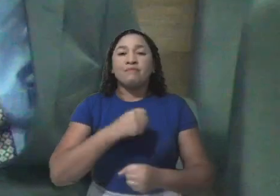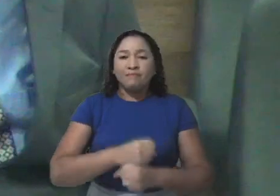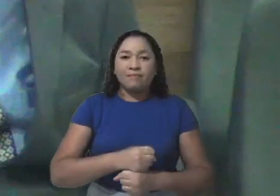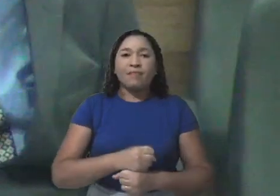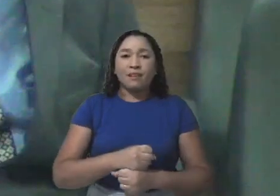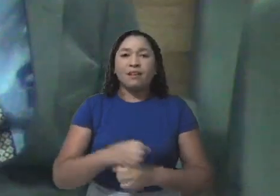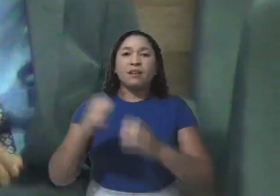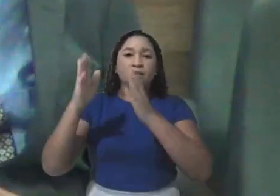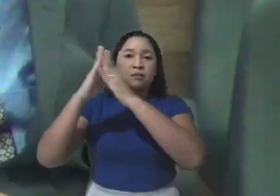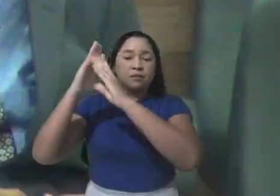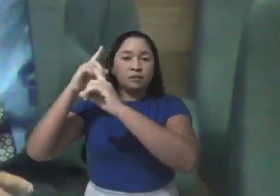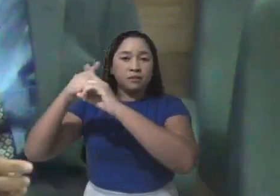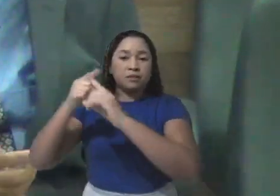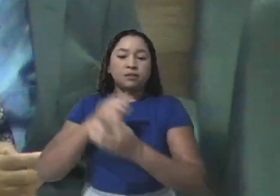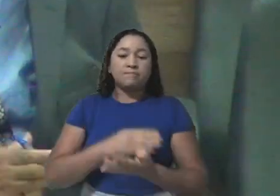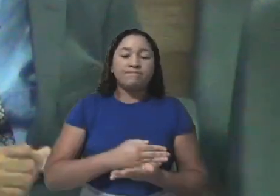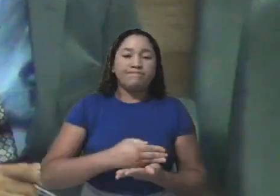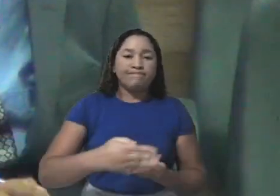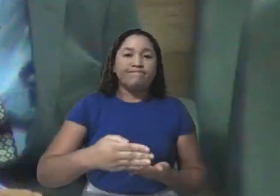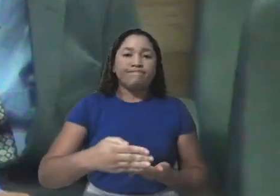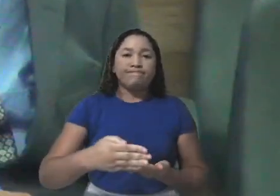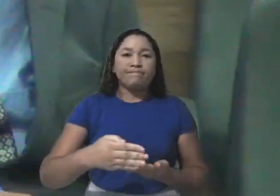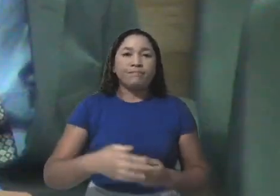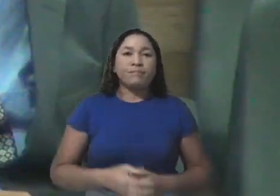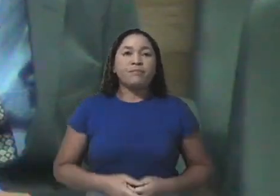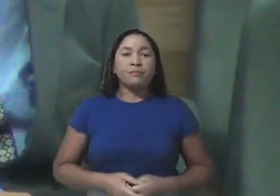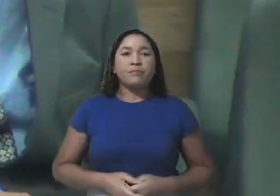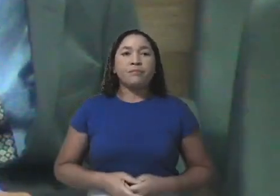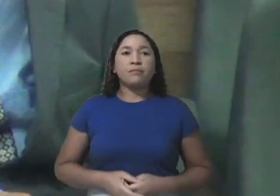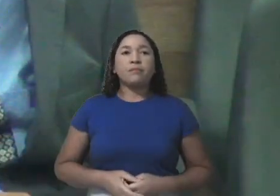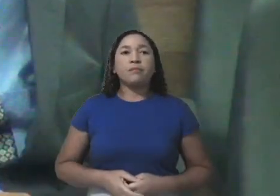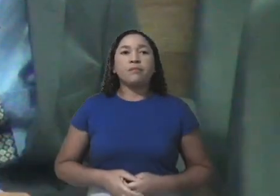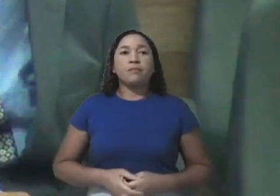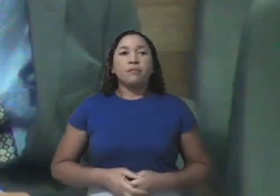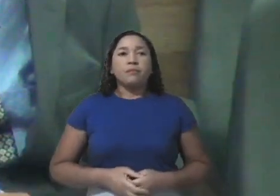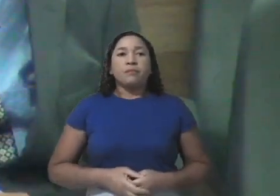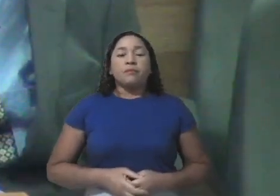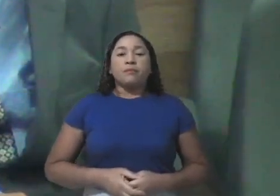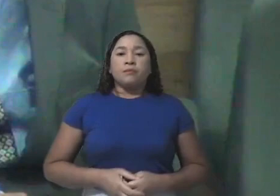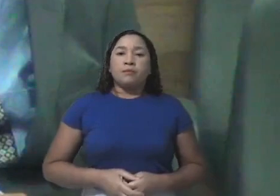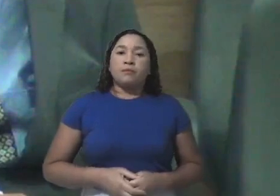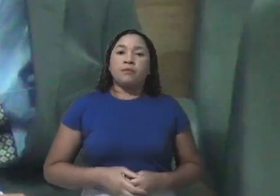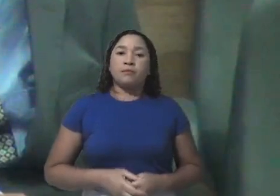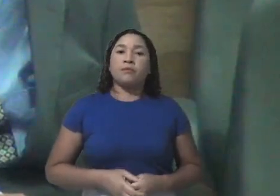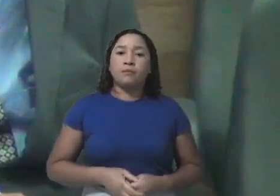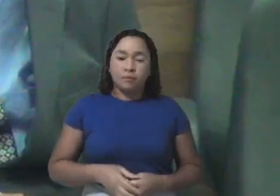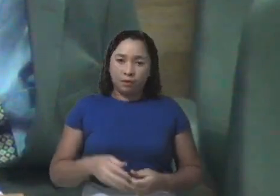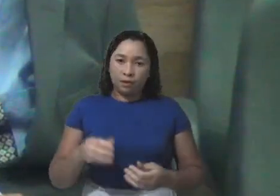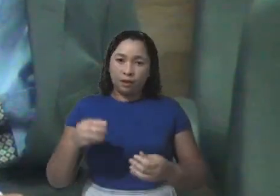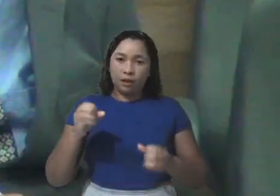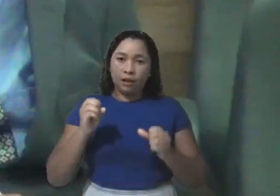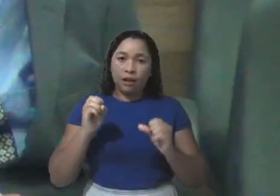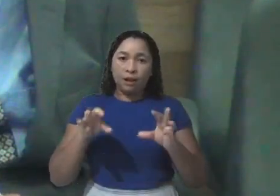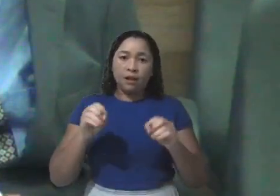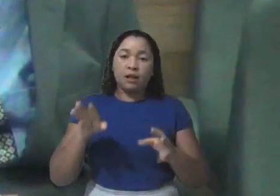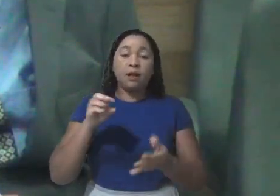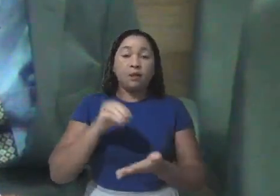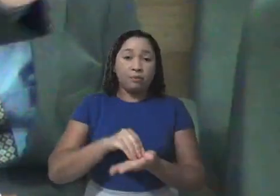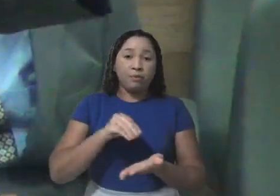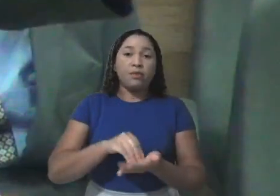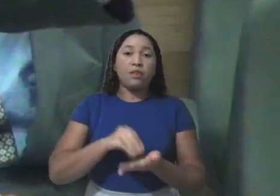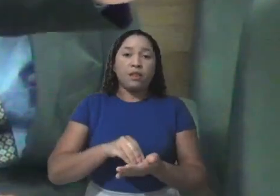E o fundamento, a discussão do fundamento, ou a falta de ensino e de fundamento, fez o que naquela